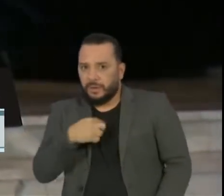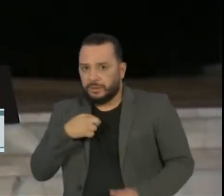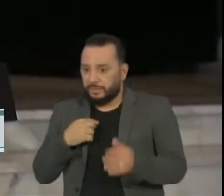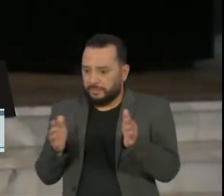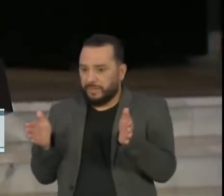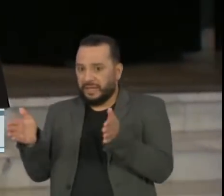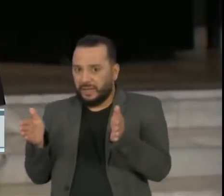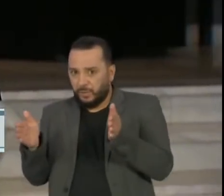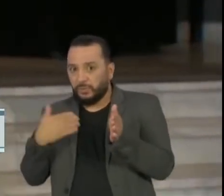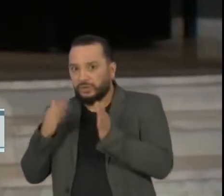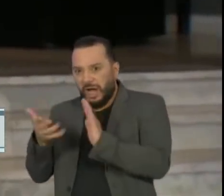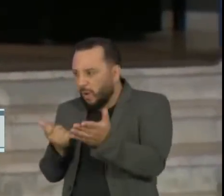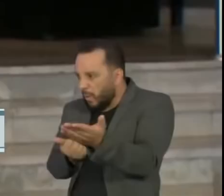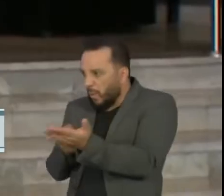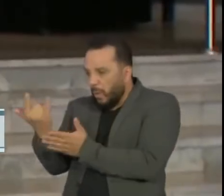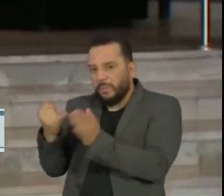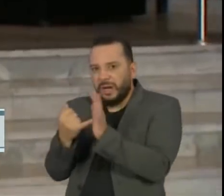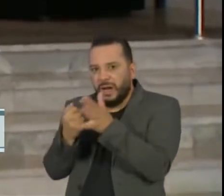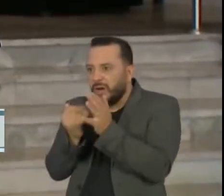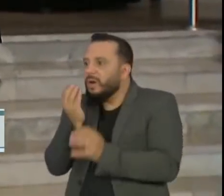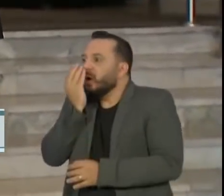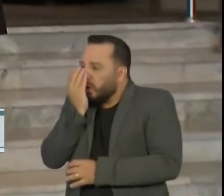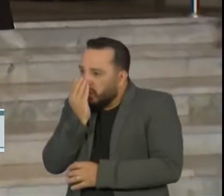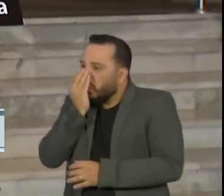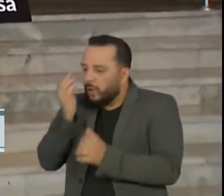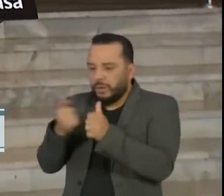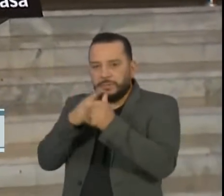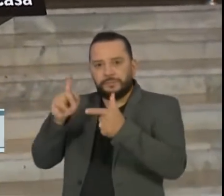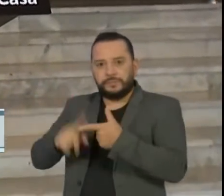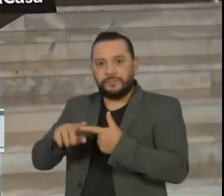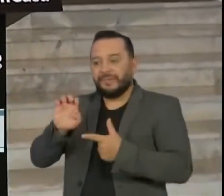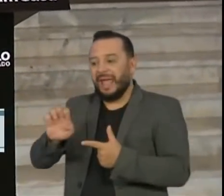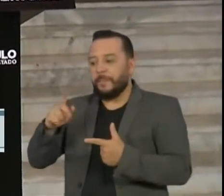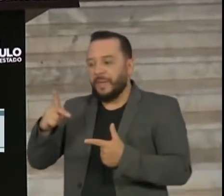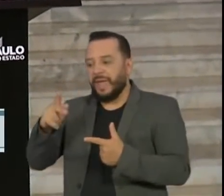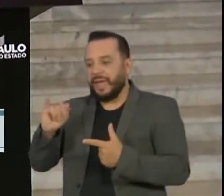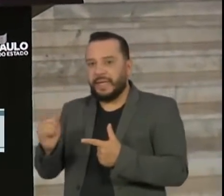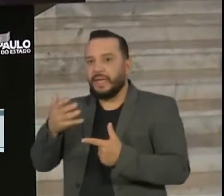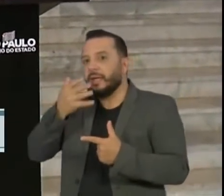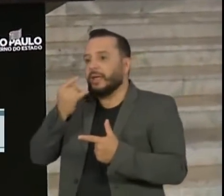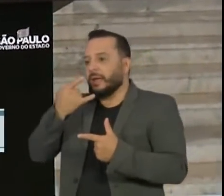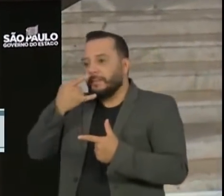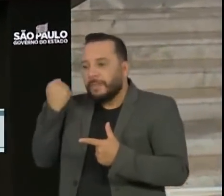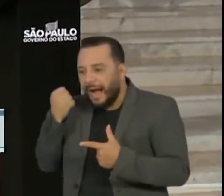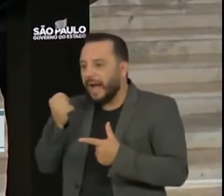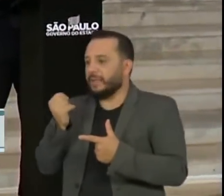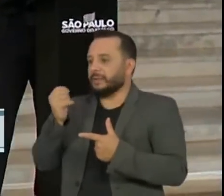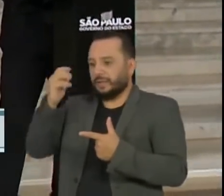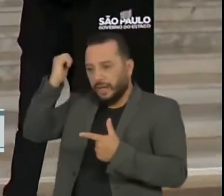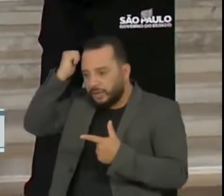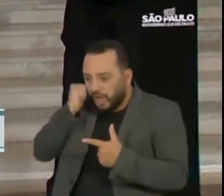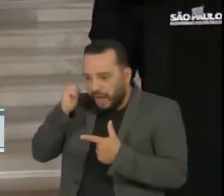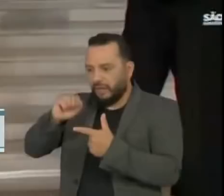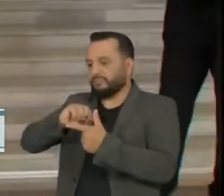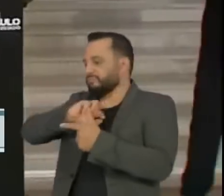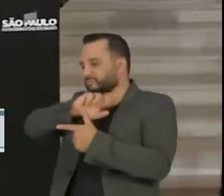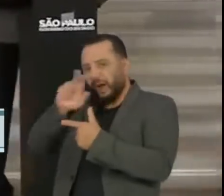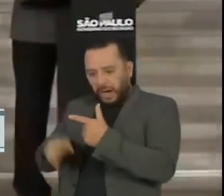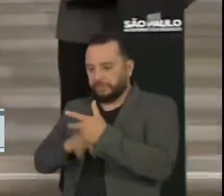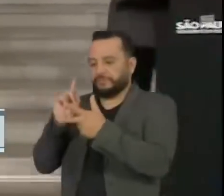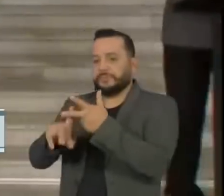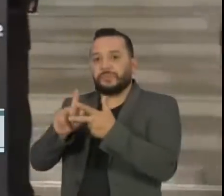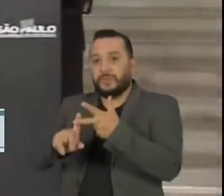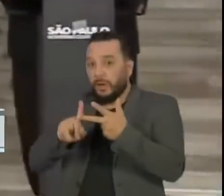adquirisse equipamentos de proteção individual, respiradores, aumentasse o número de leitos de